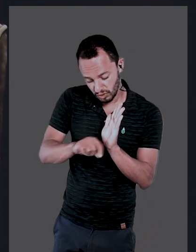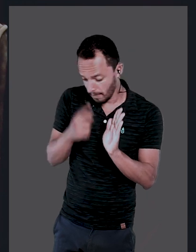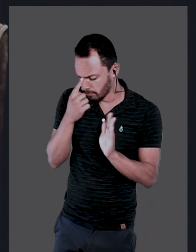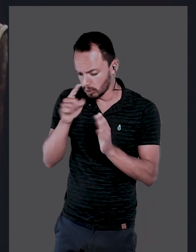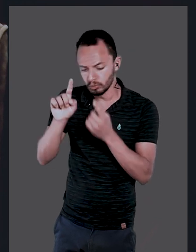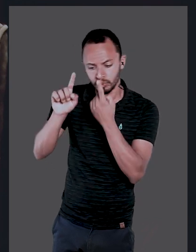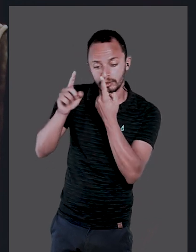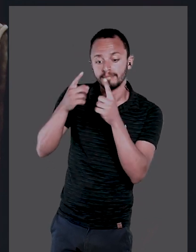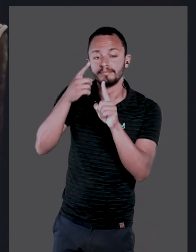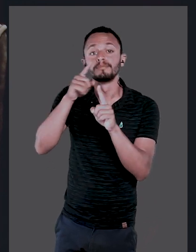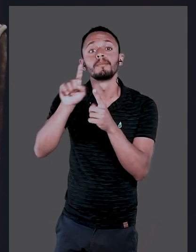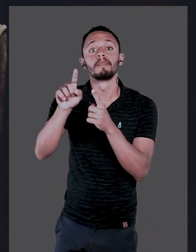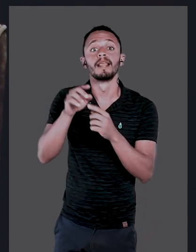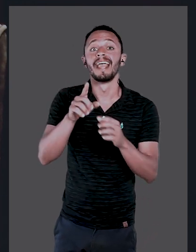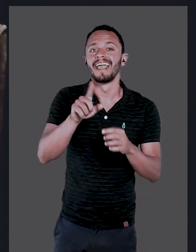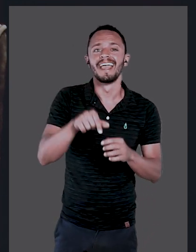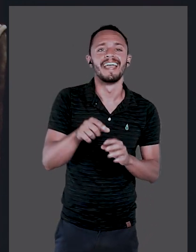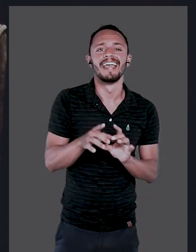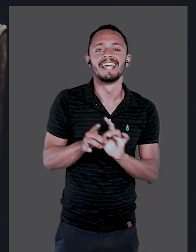como quer, como quiser.